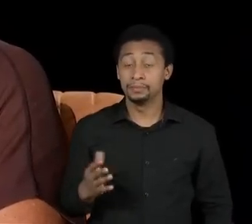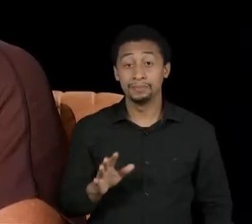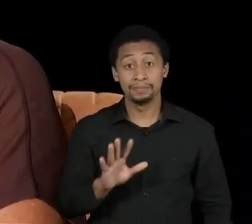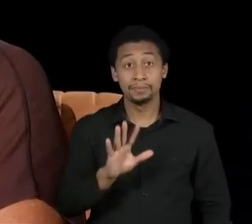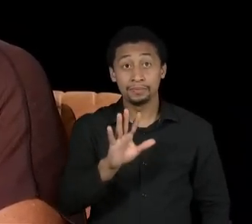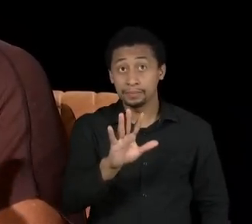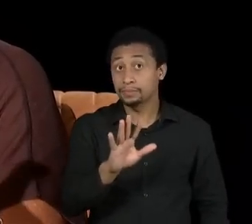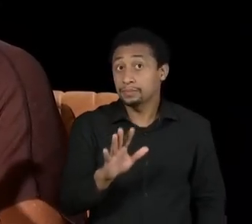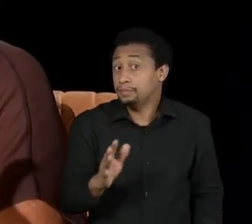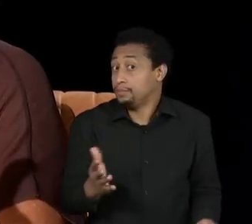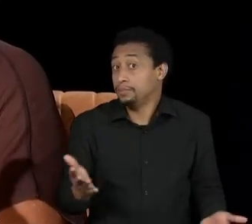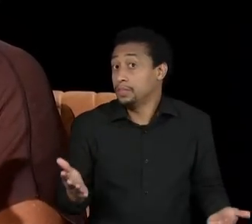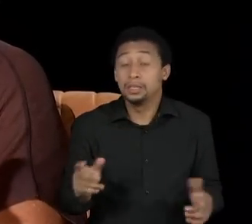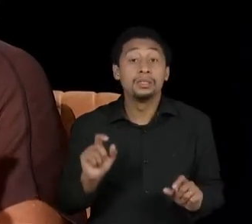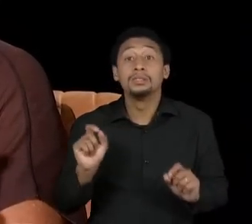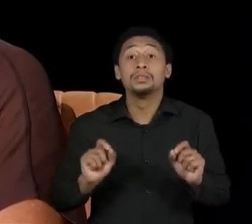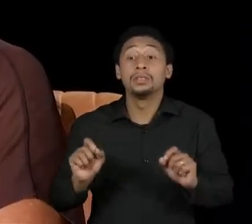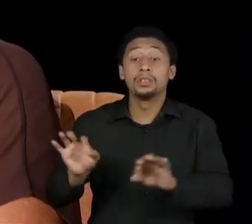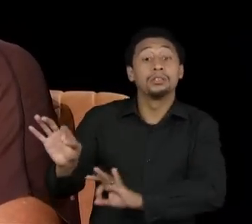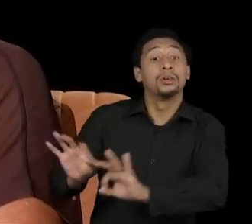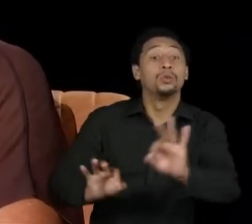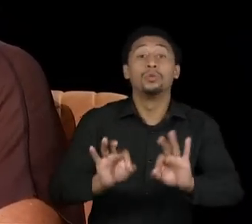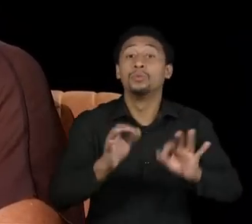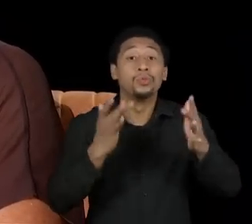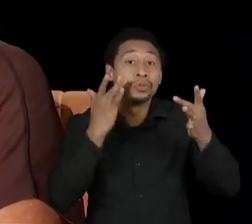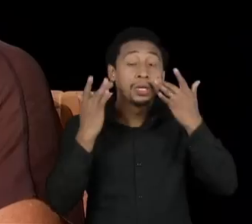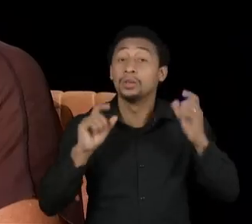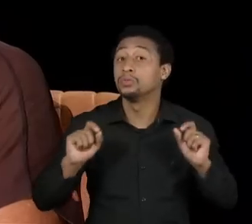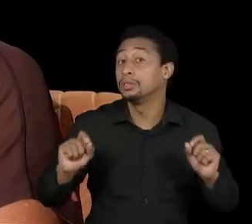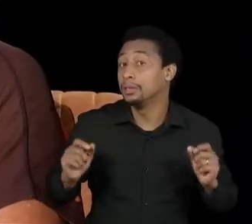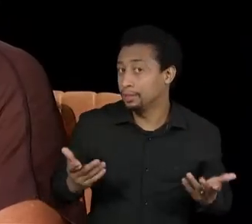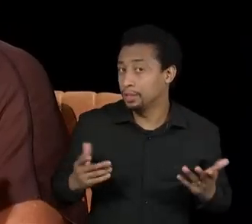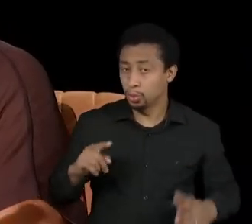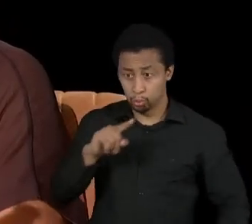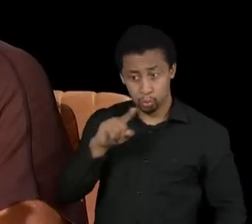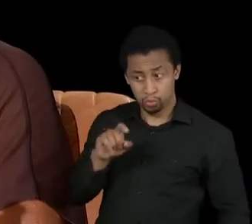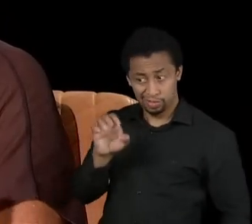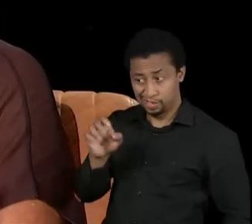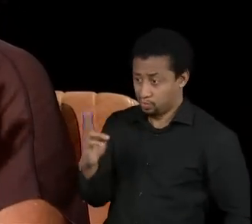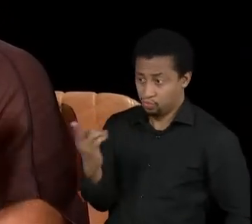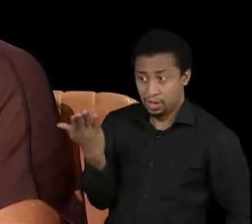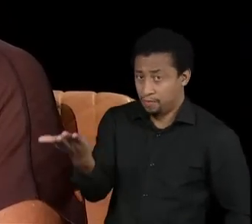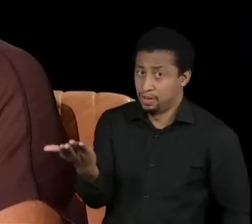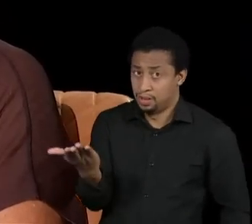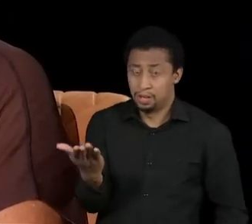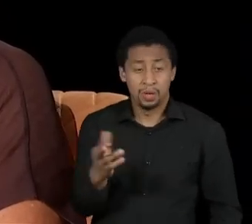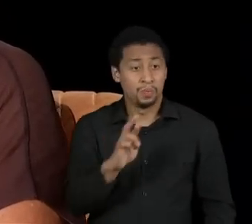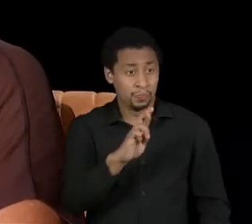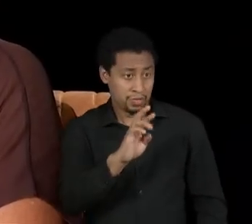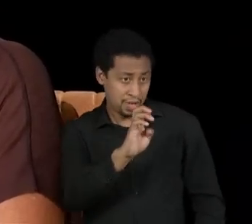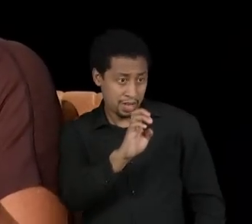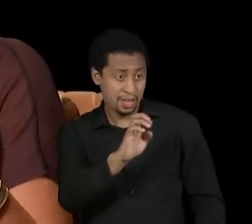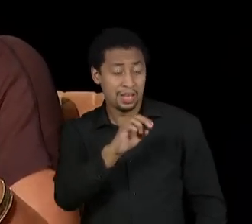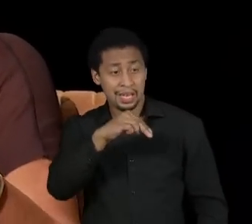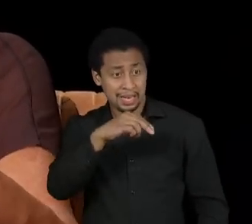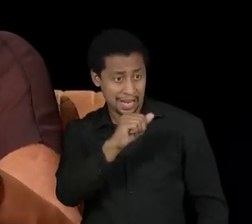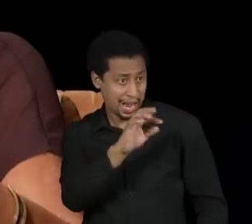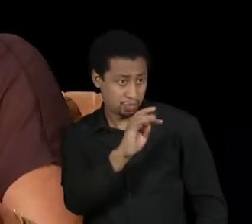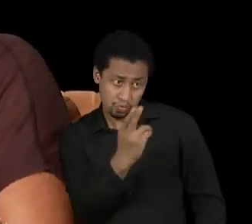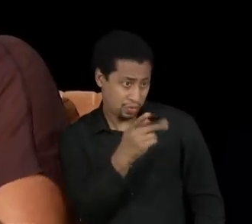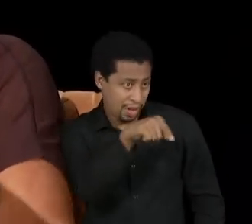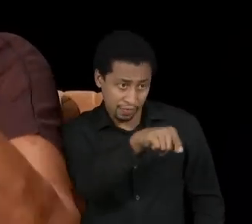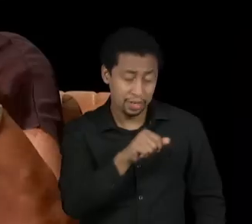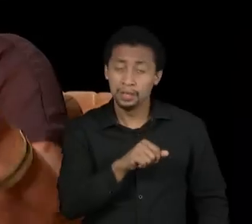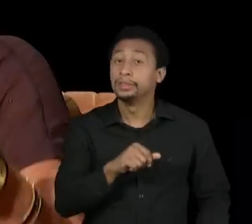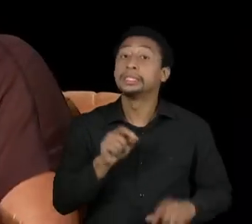quem teve que fazer a montagem da peça, o Zé Celso não podia, foi o Renato, o Fernando Peixoto. Mas o Renato